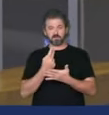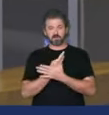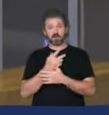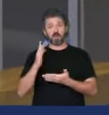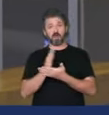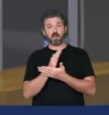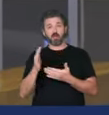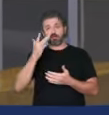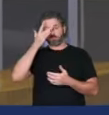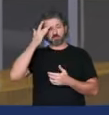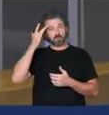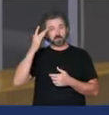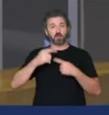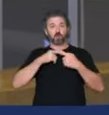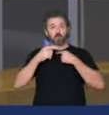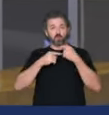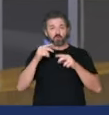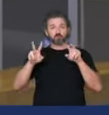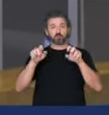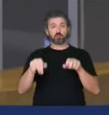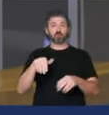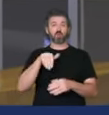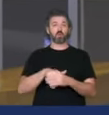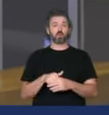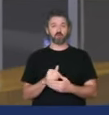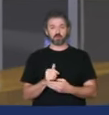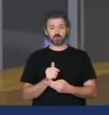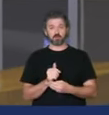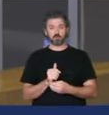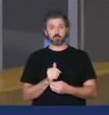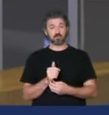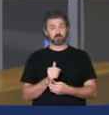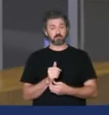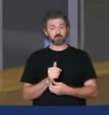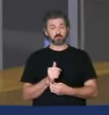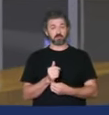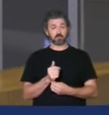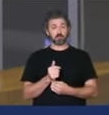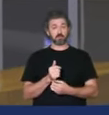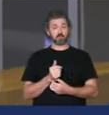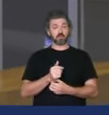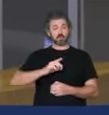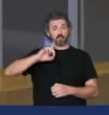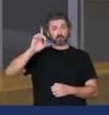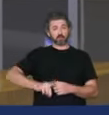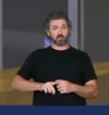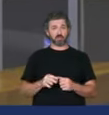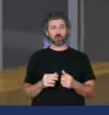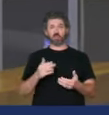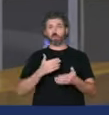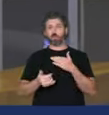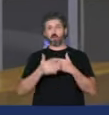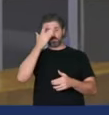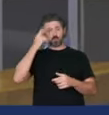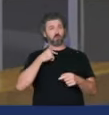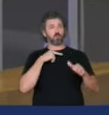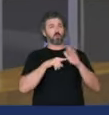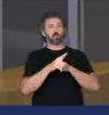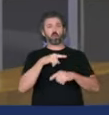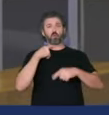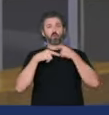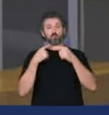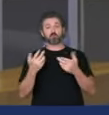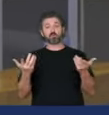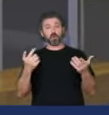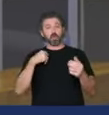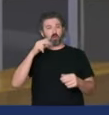pessoas questionam sobre as urnas. E é direito do cidadão de fazer qualquer questionamento. E aí eu